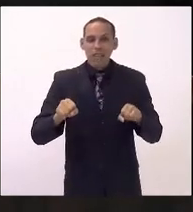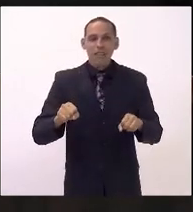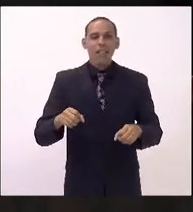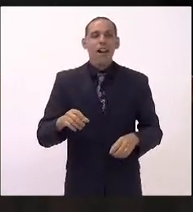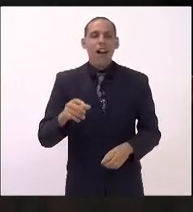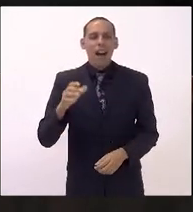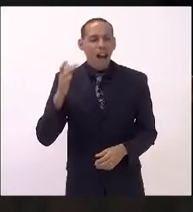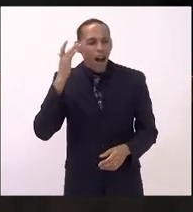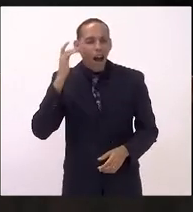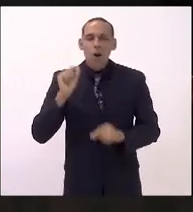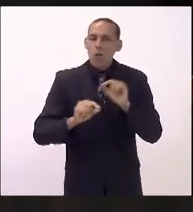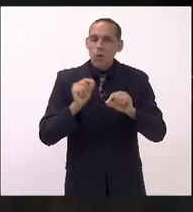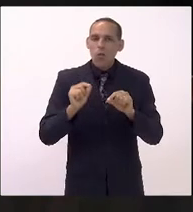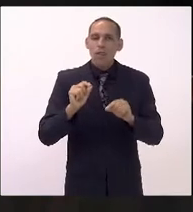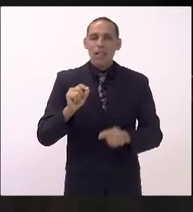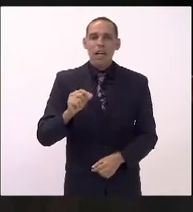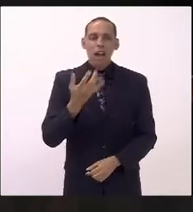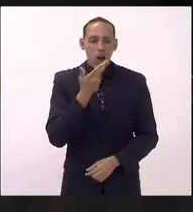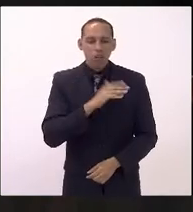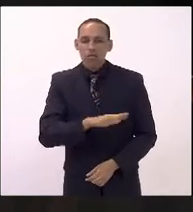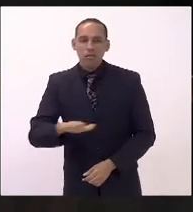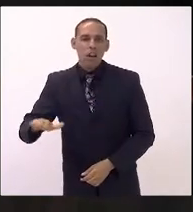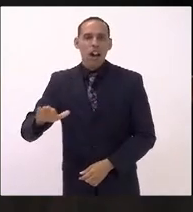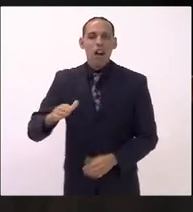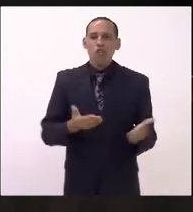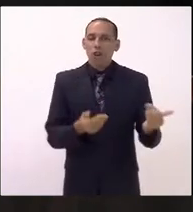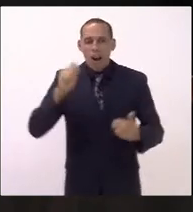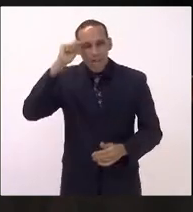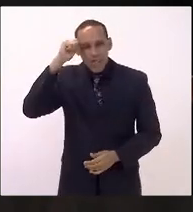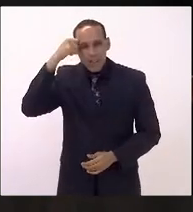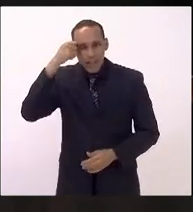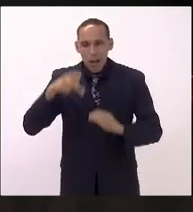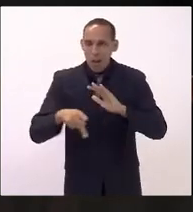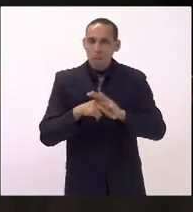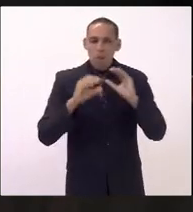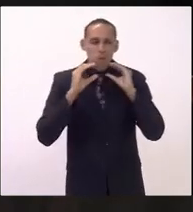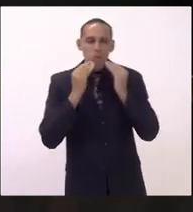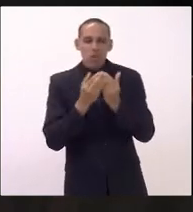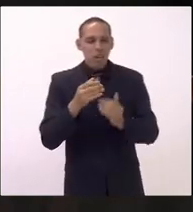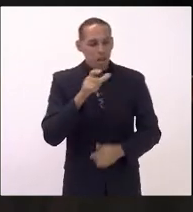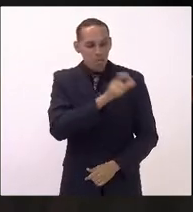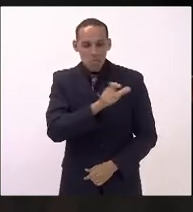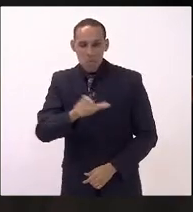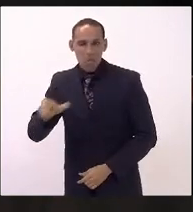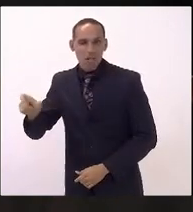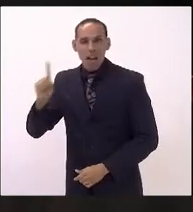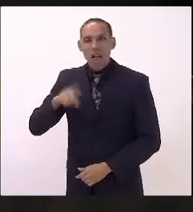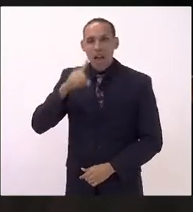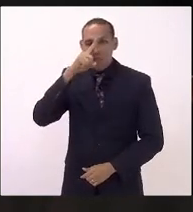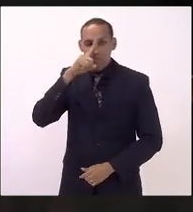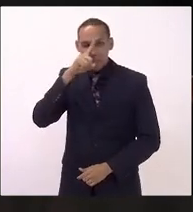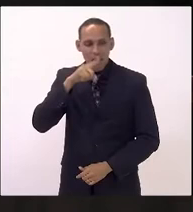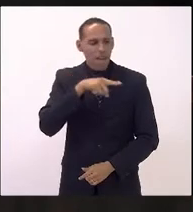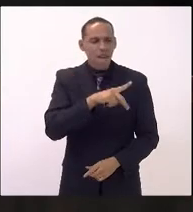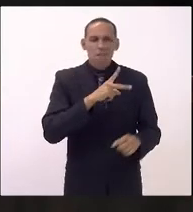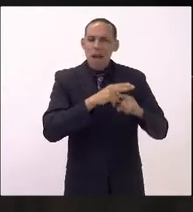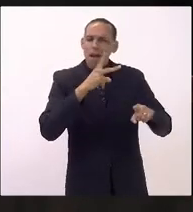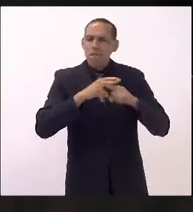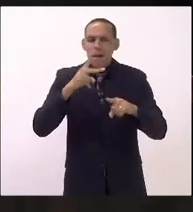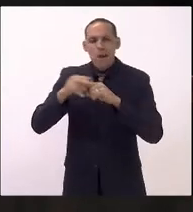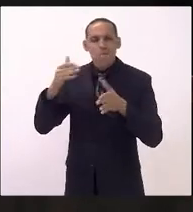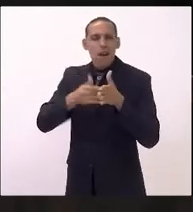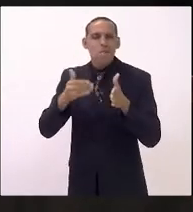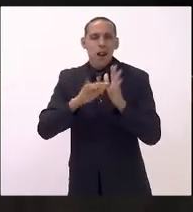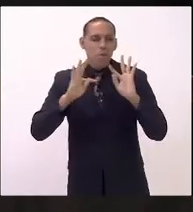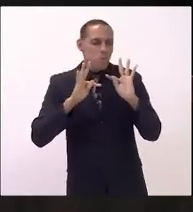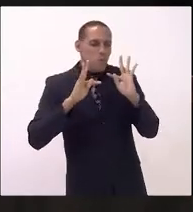crianças e jovens negros pobres das comunidades como um potencial perigo. Ivani venceu todas as